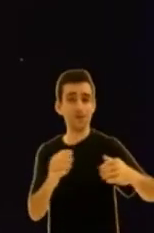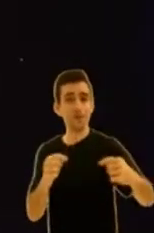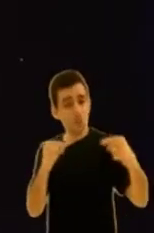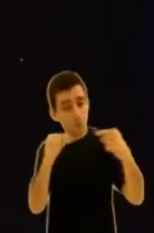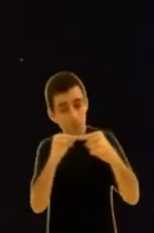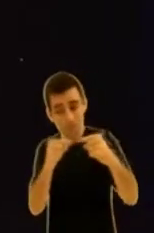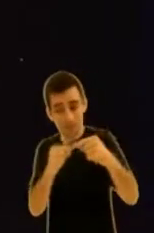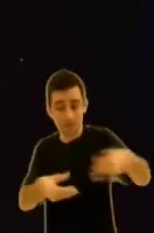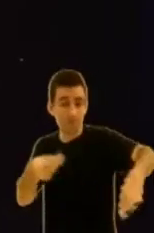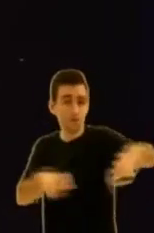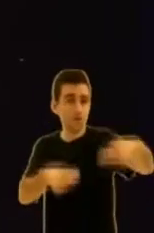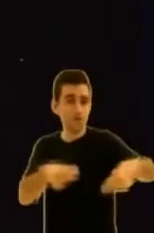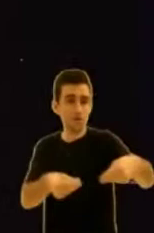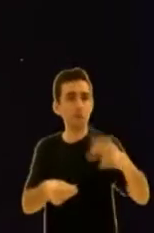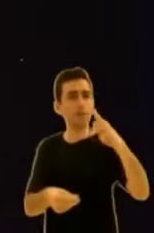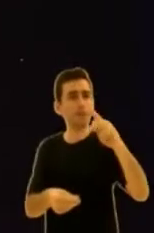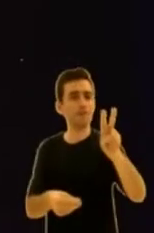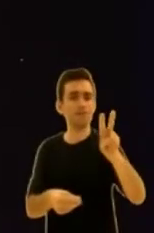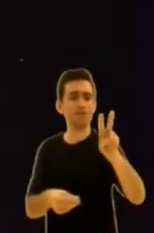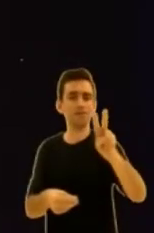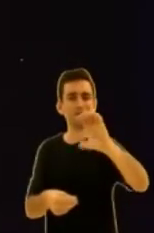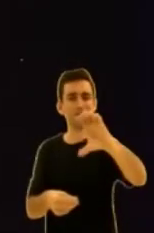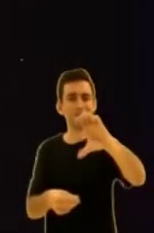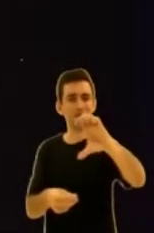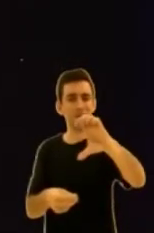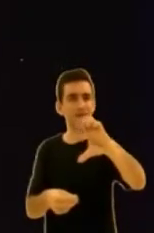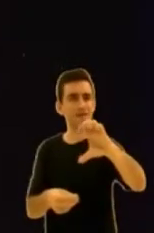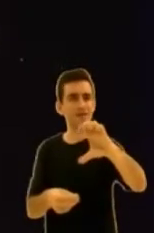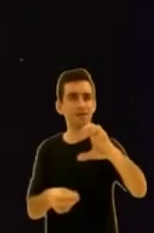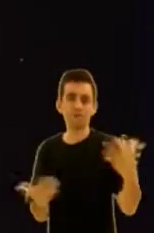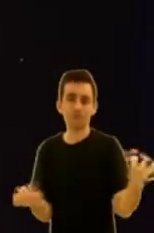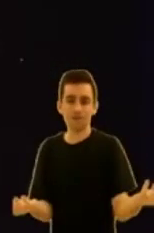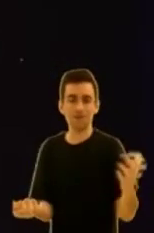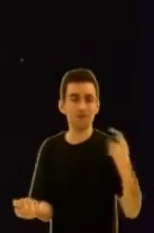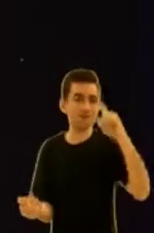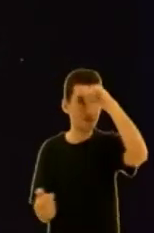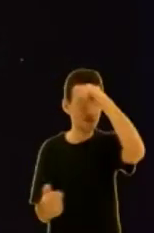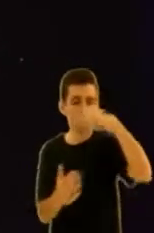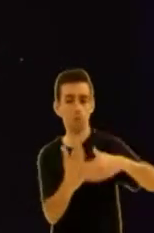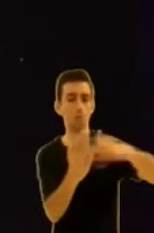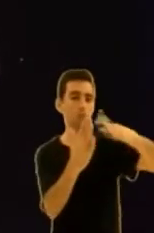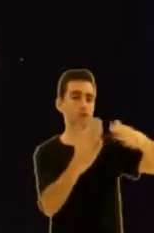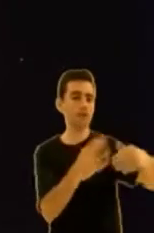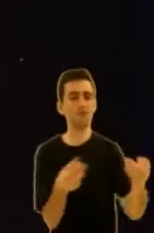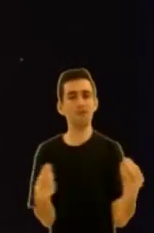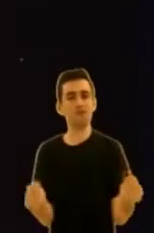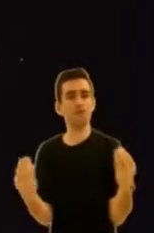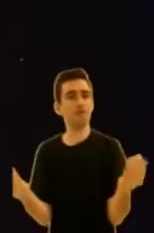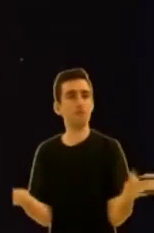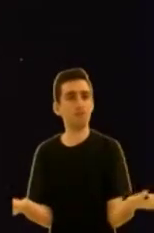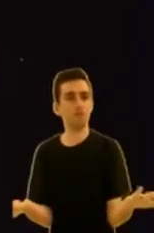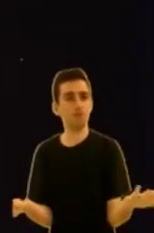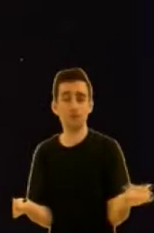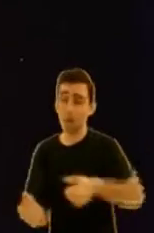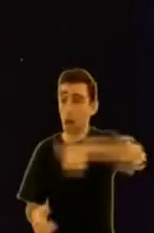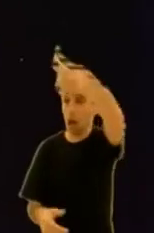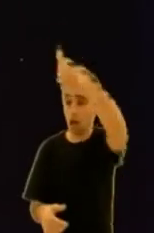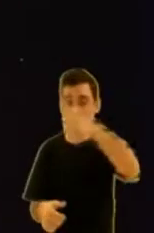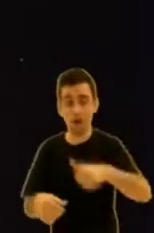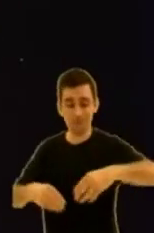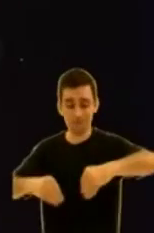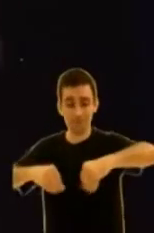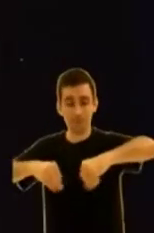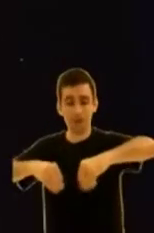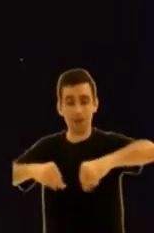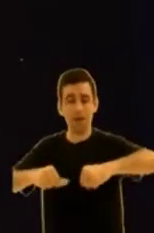é plástico, ninguém poderia colocar tinta, nós teríamos que voltar para pintar com barro vermelho, para que aí